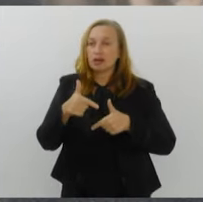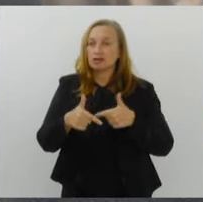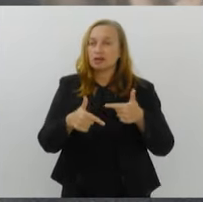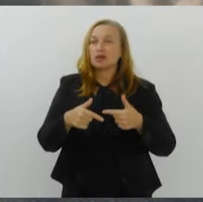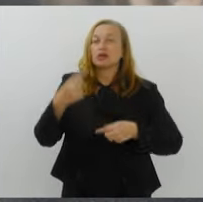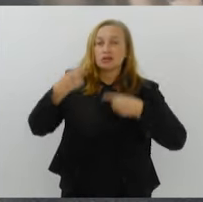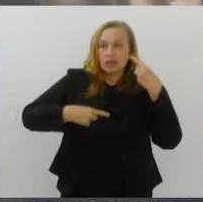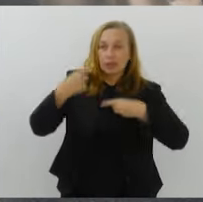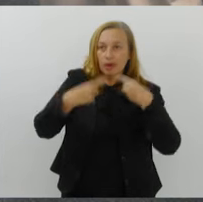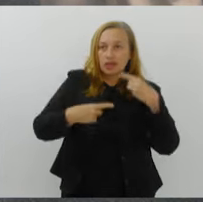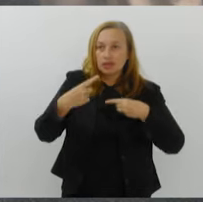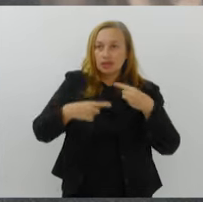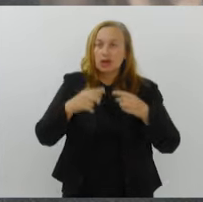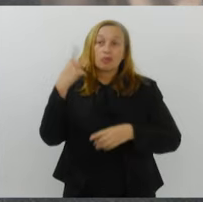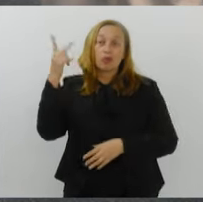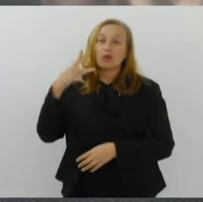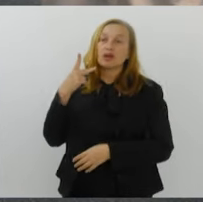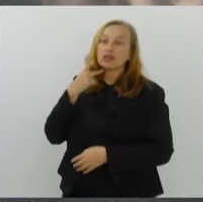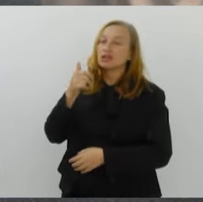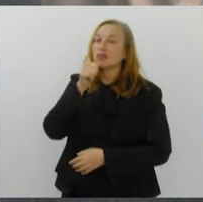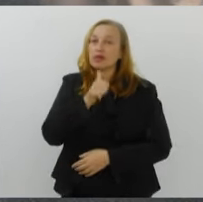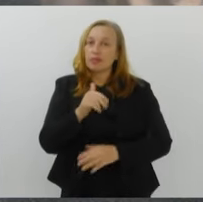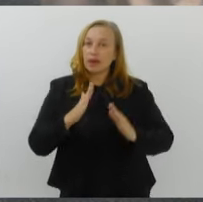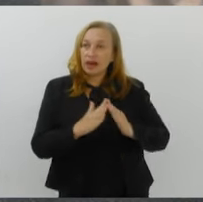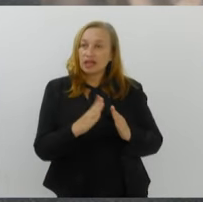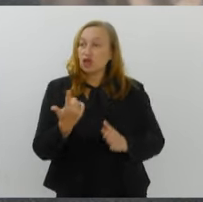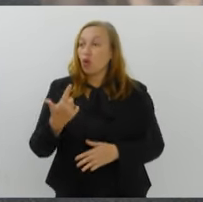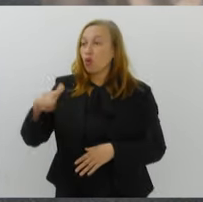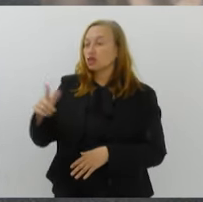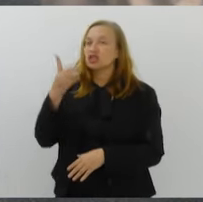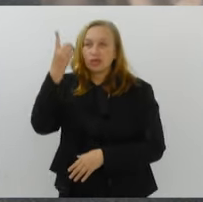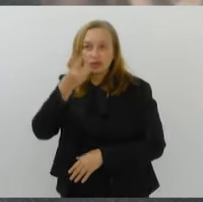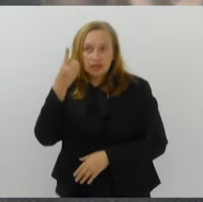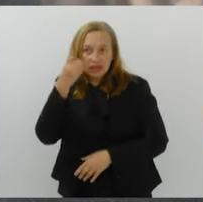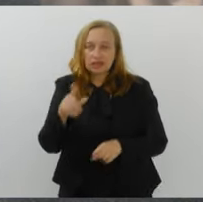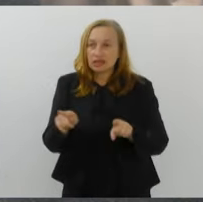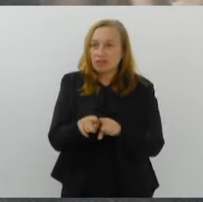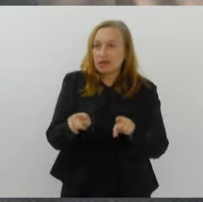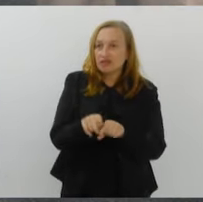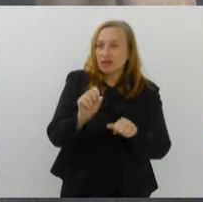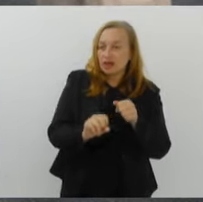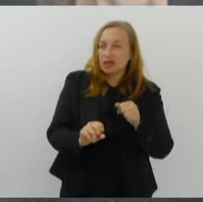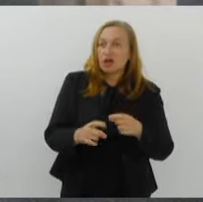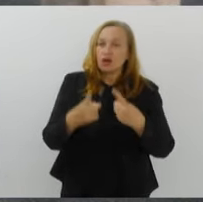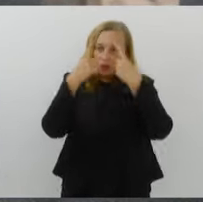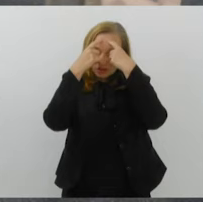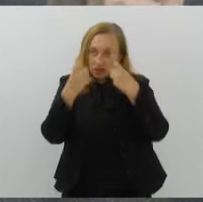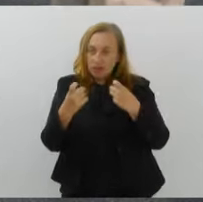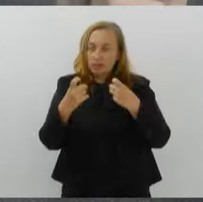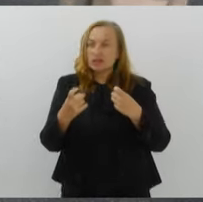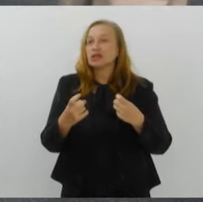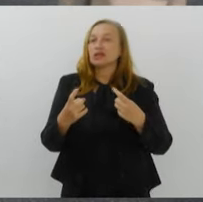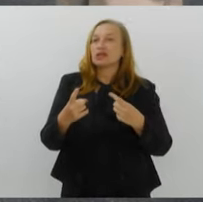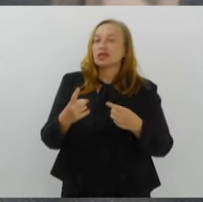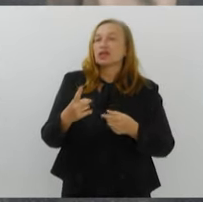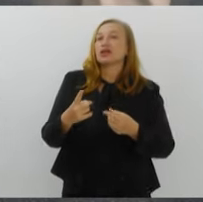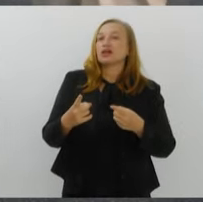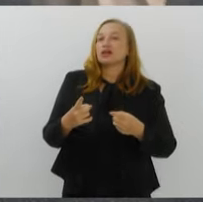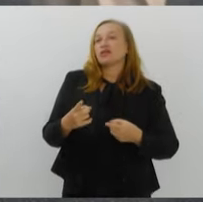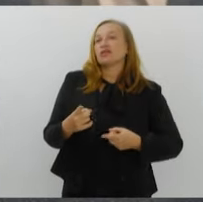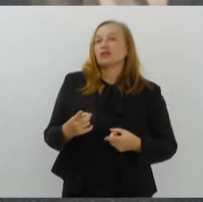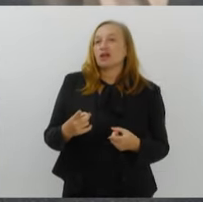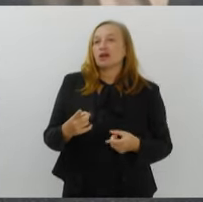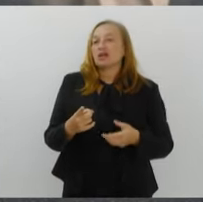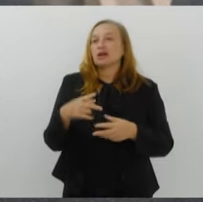Procuradoria da Mulher para casa, outras deputadas também o fazem, que é o tema da violência política de gênero, do quanto que